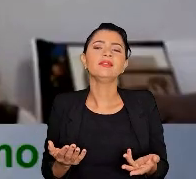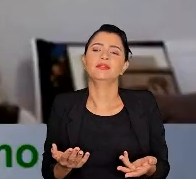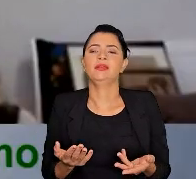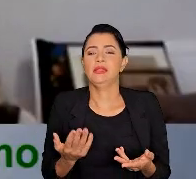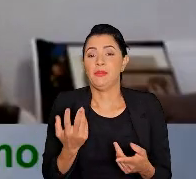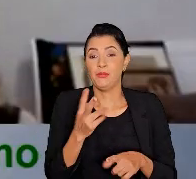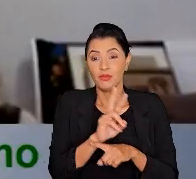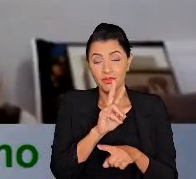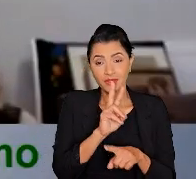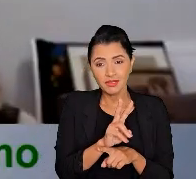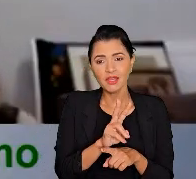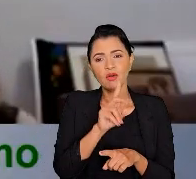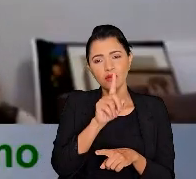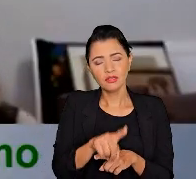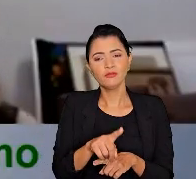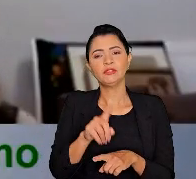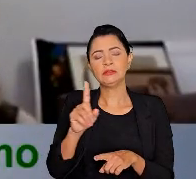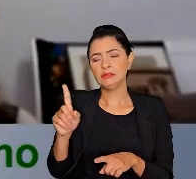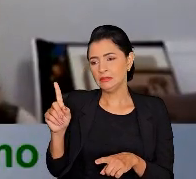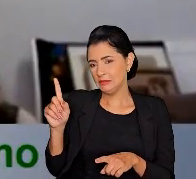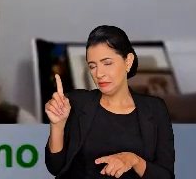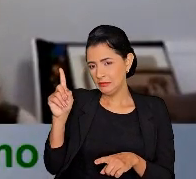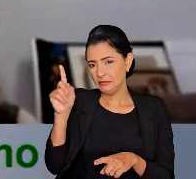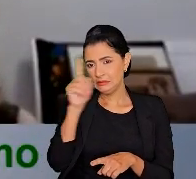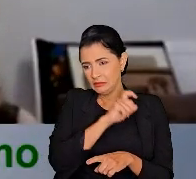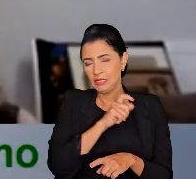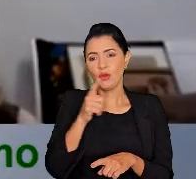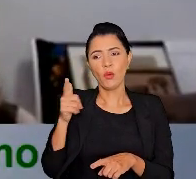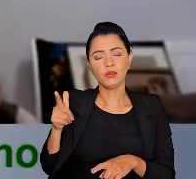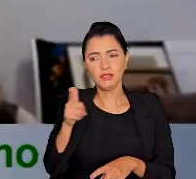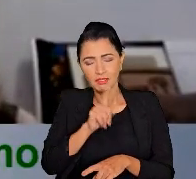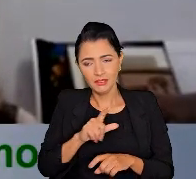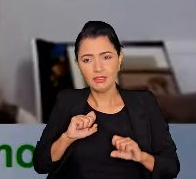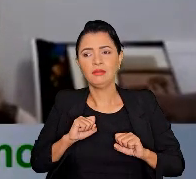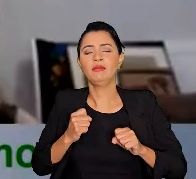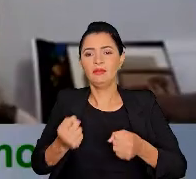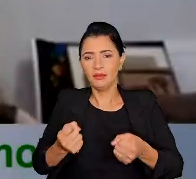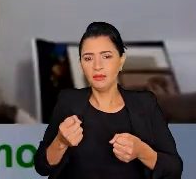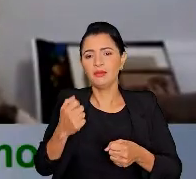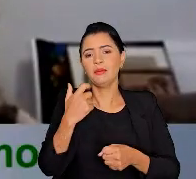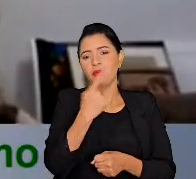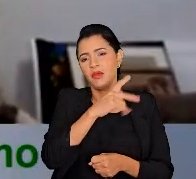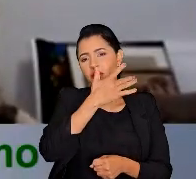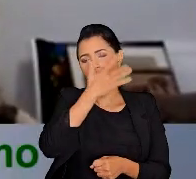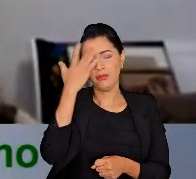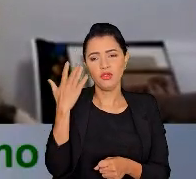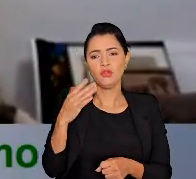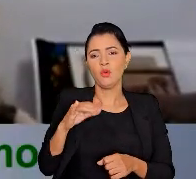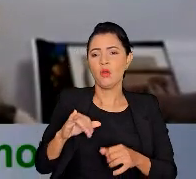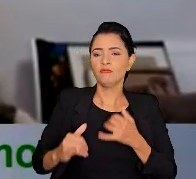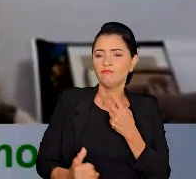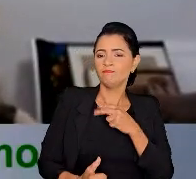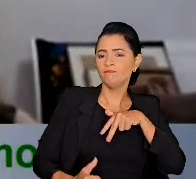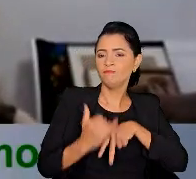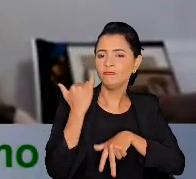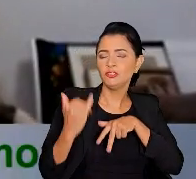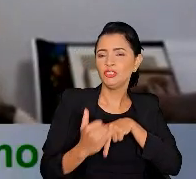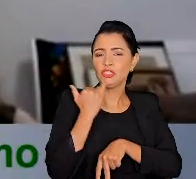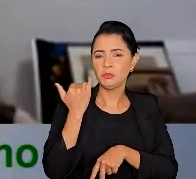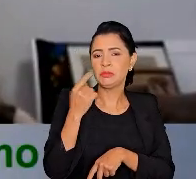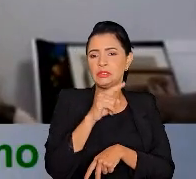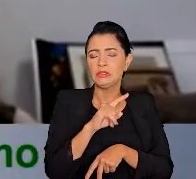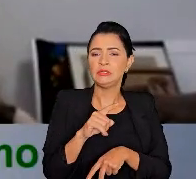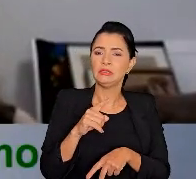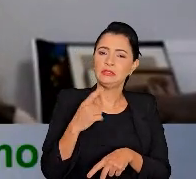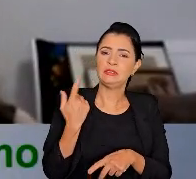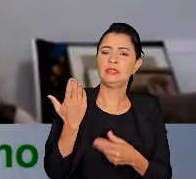proteção que foi tão duramente conquistada para as pessoas vítimas desse tipo de processo. E aí eu